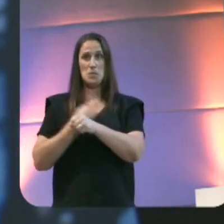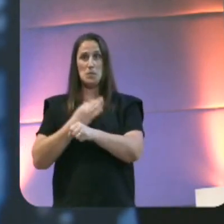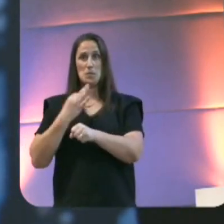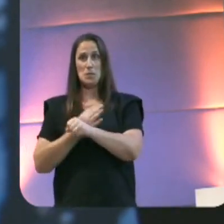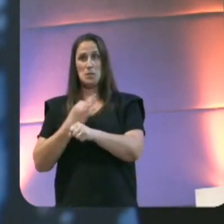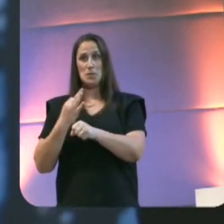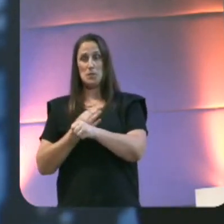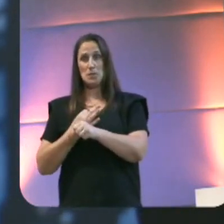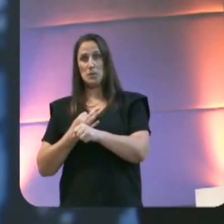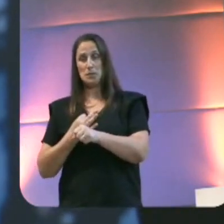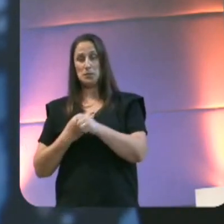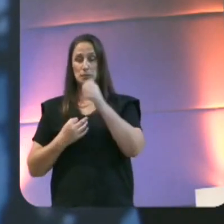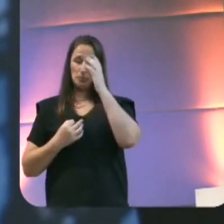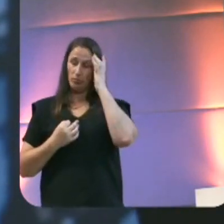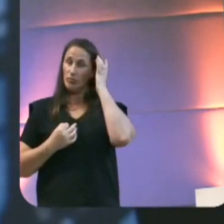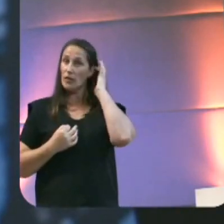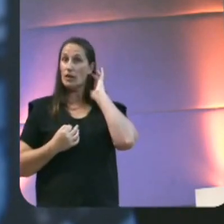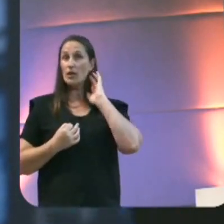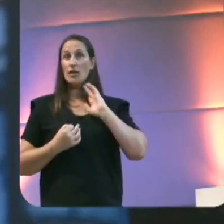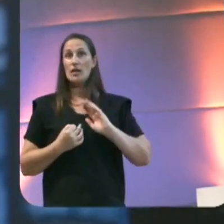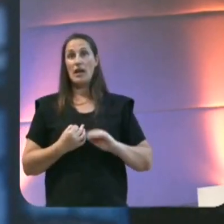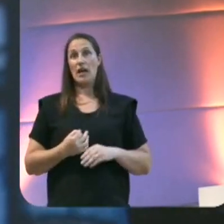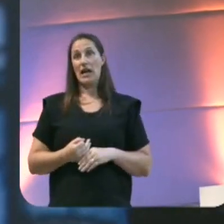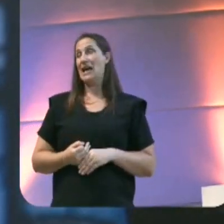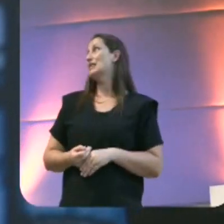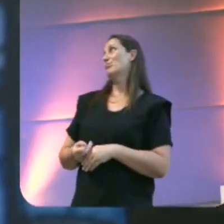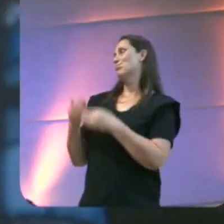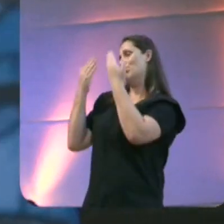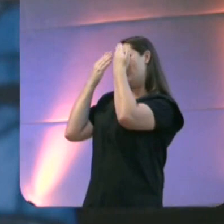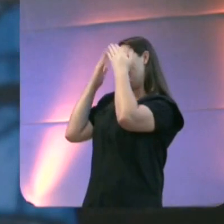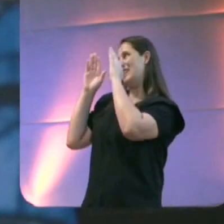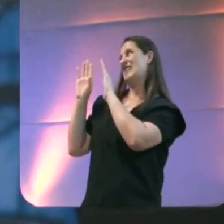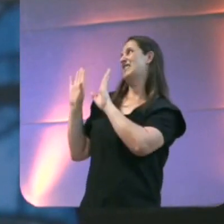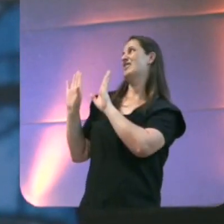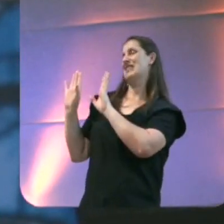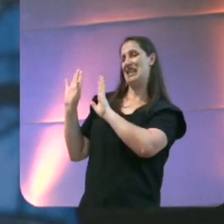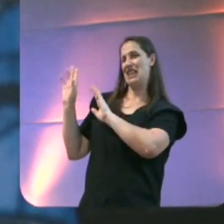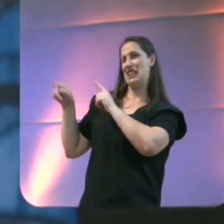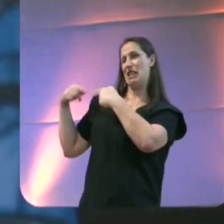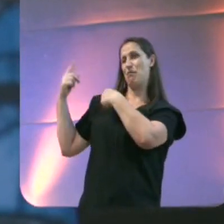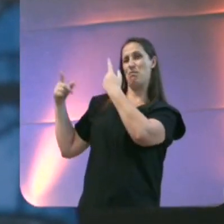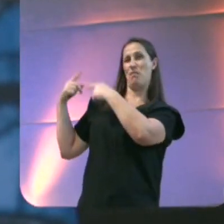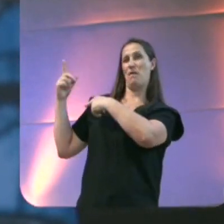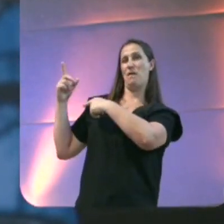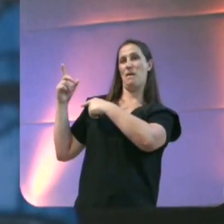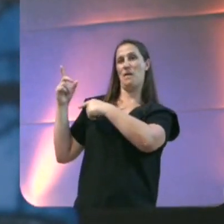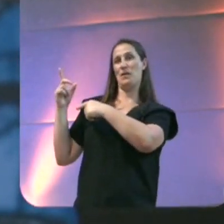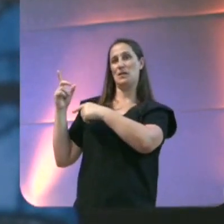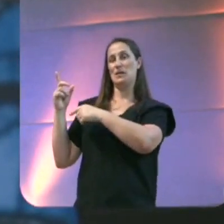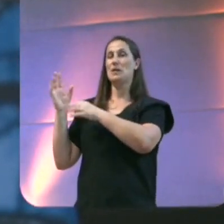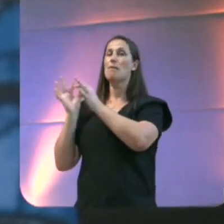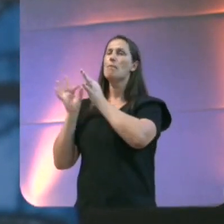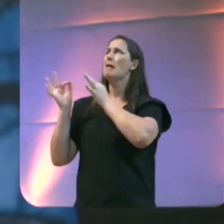estamos de alguma maneira declarando a nossa independência de Deus, da sua vontade, dos planos que Ele tem para